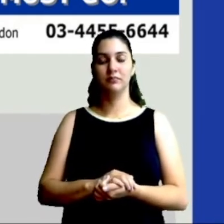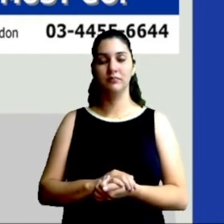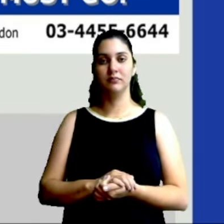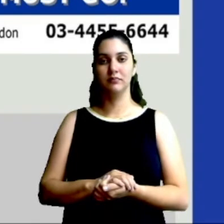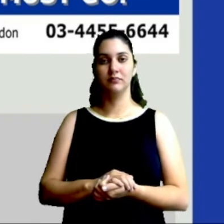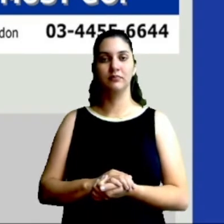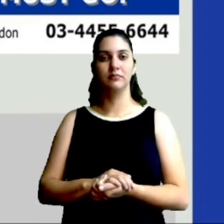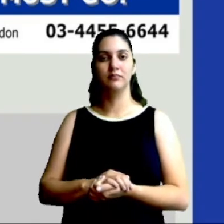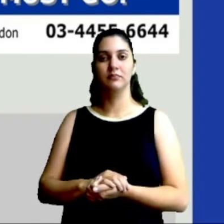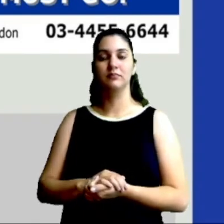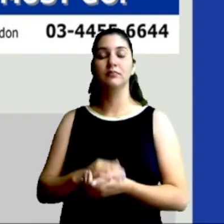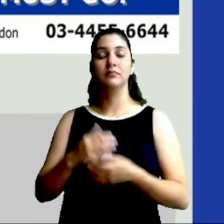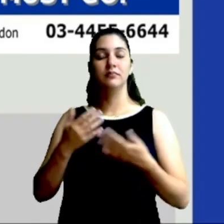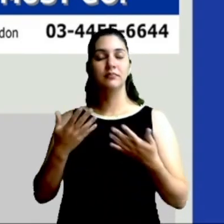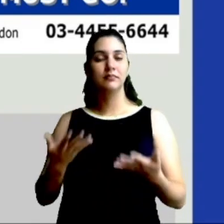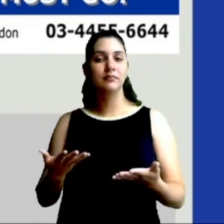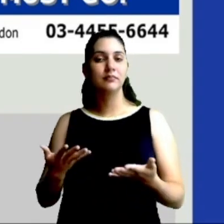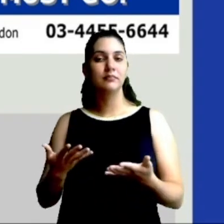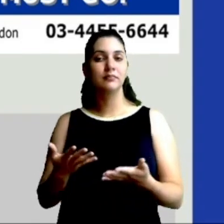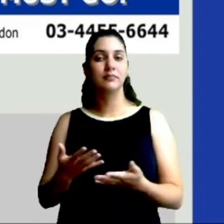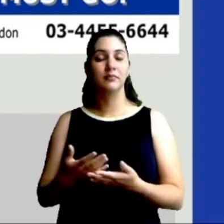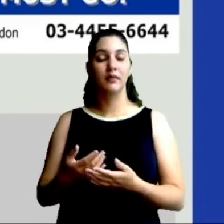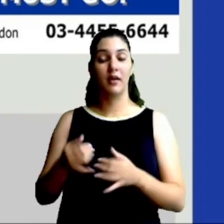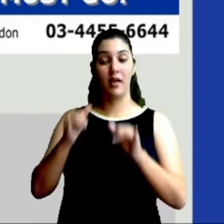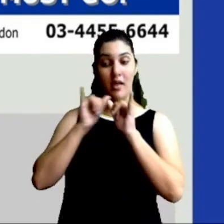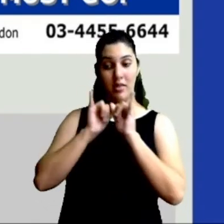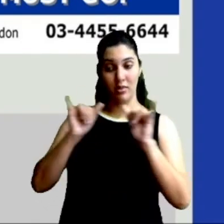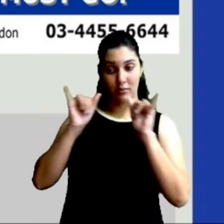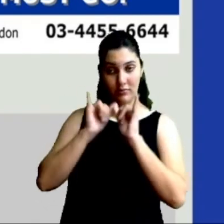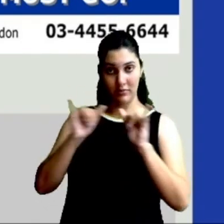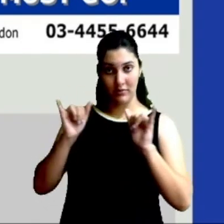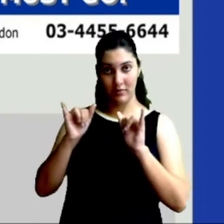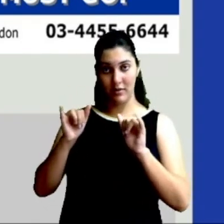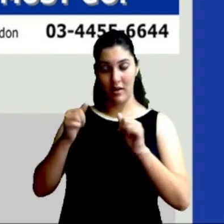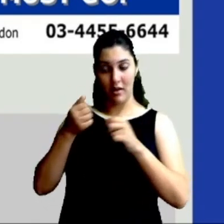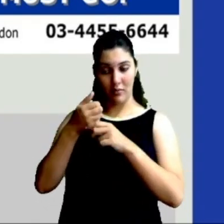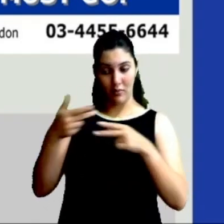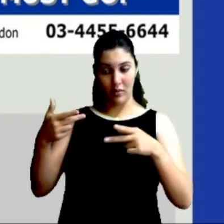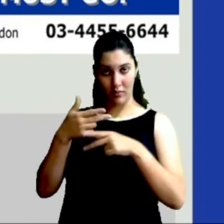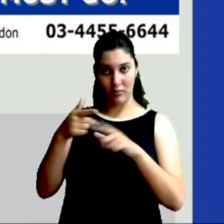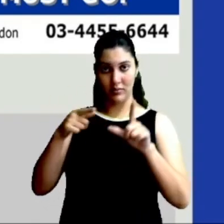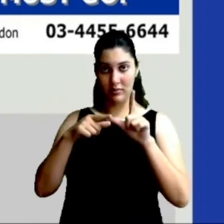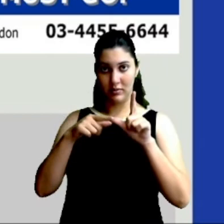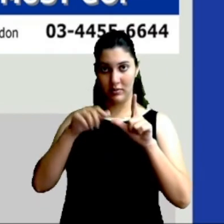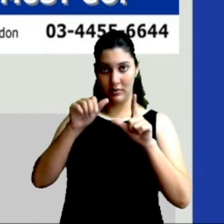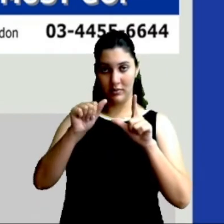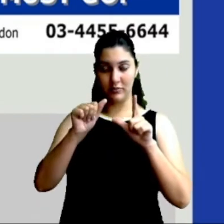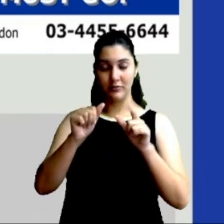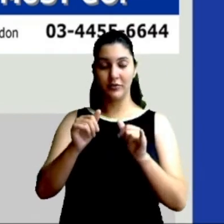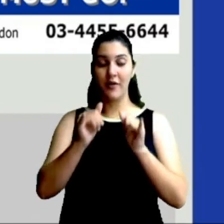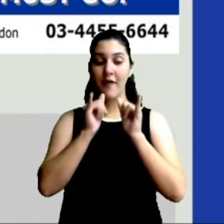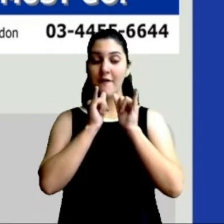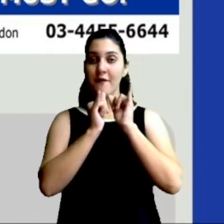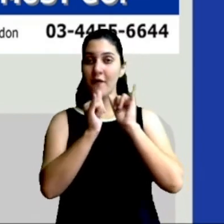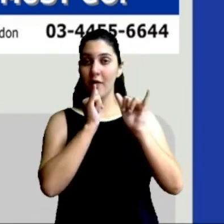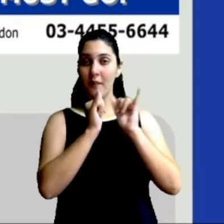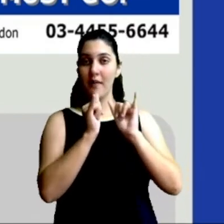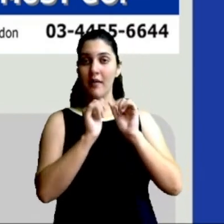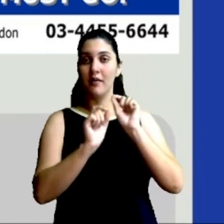opinion in a topic. Ou seja, anunciar um produto, na letra A, informar